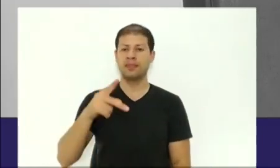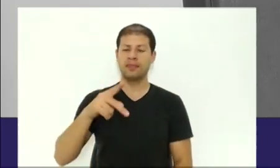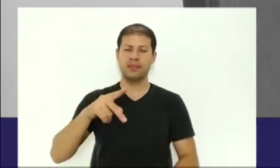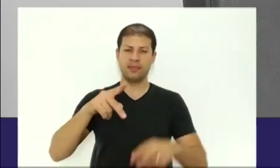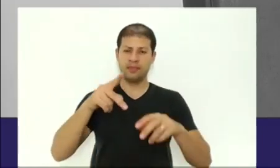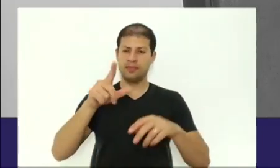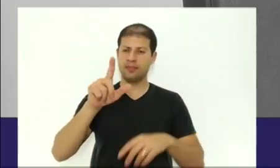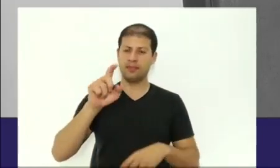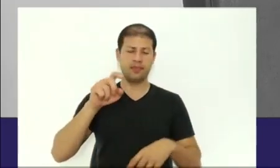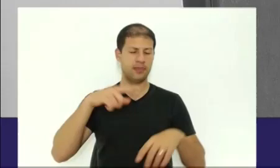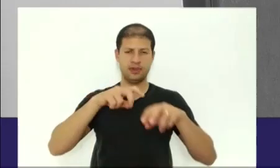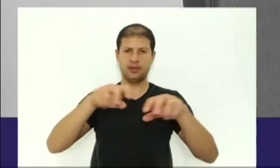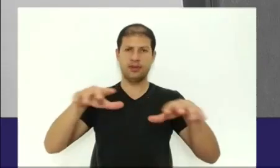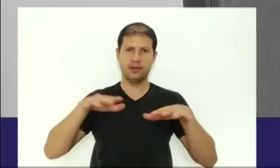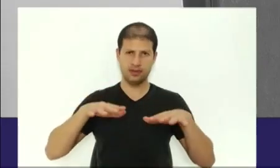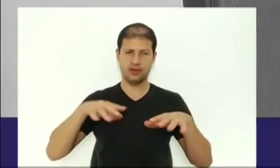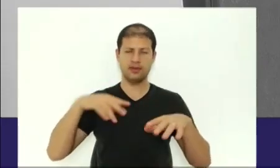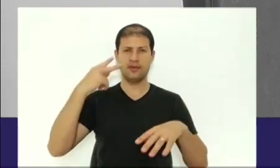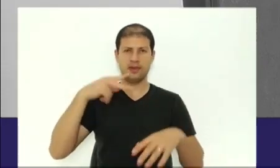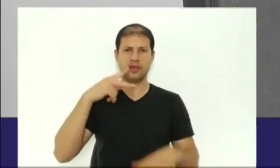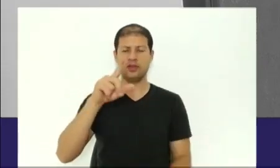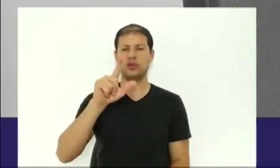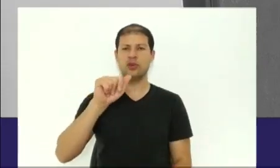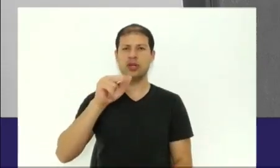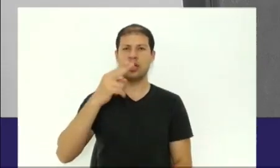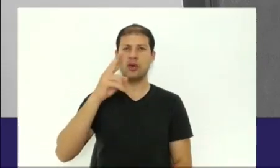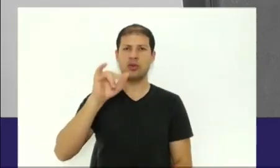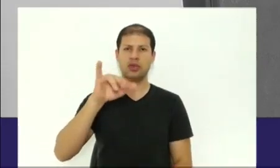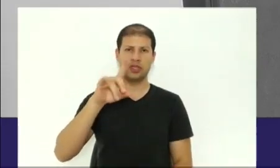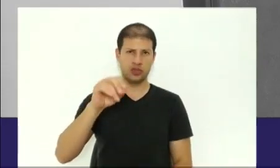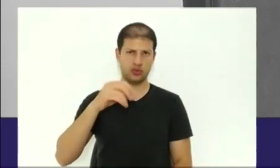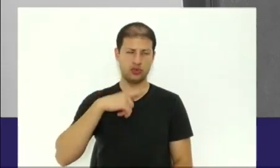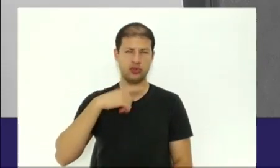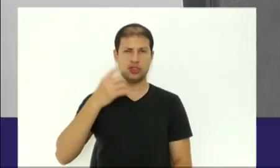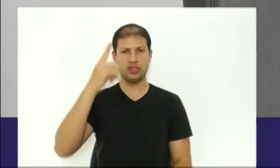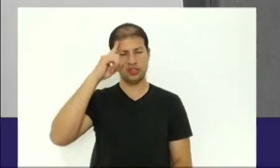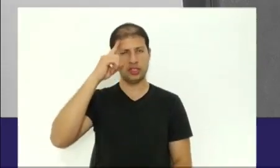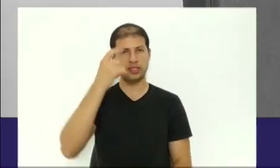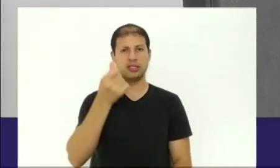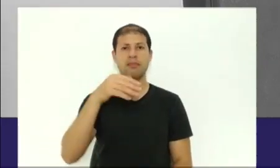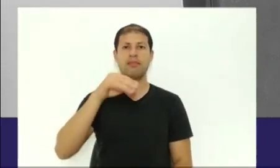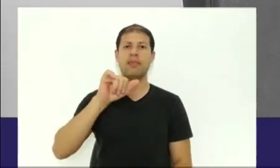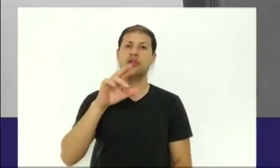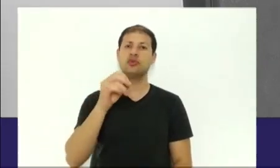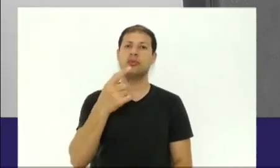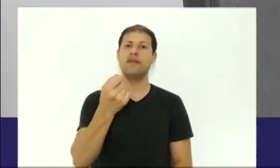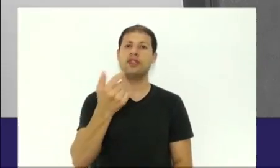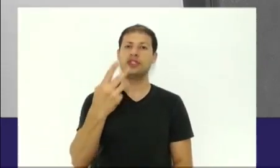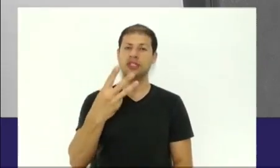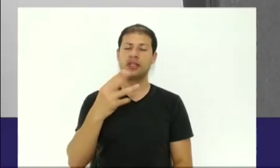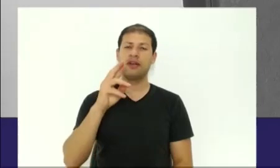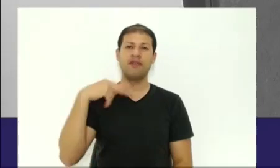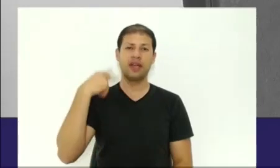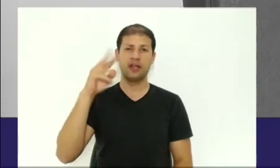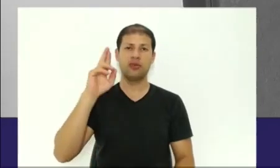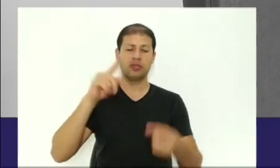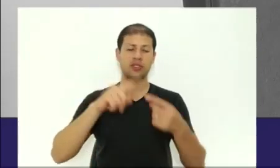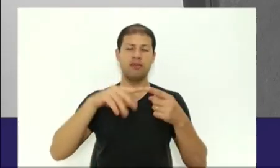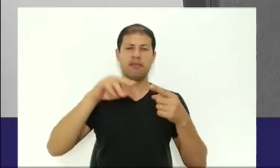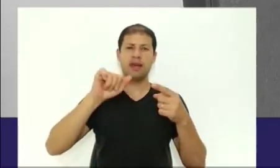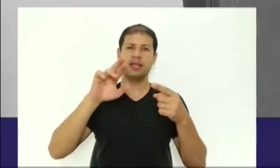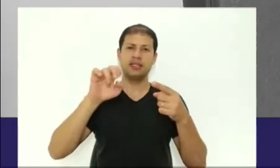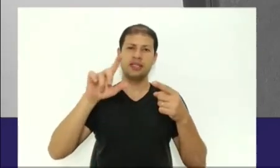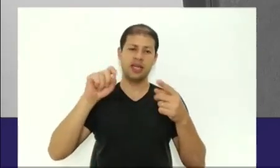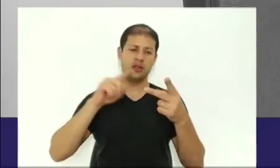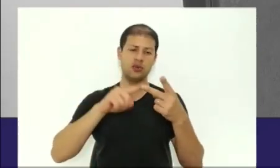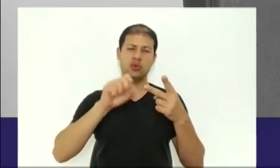Laurindo Isidoro Jaqueta, 6 de março de 2023, vereadores autores. Marcelo Slema União,